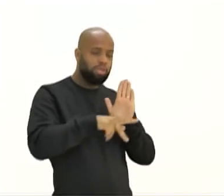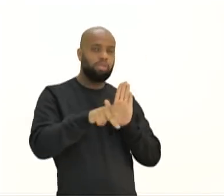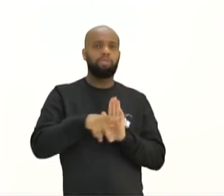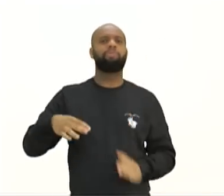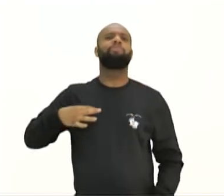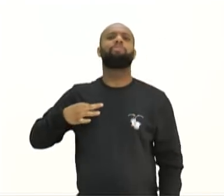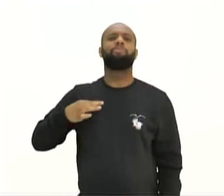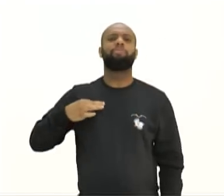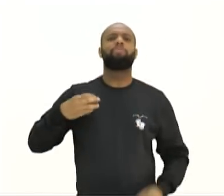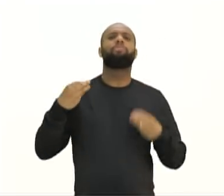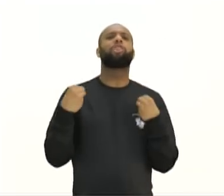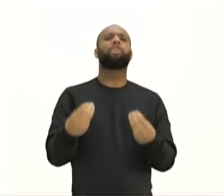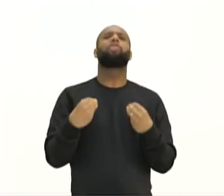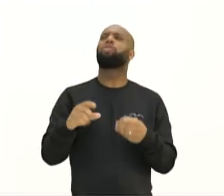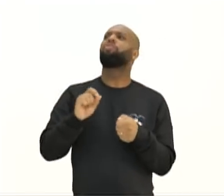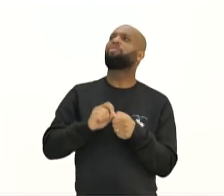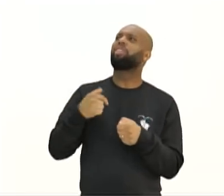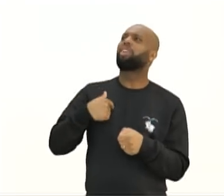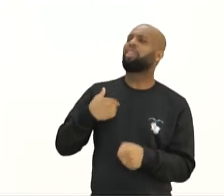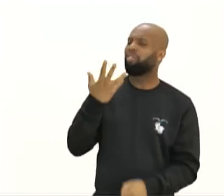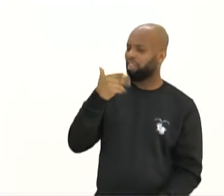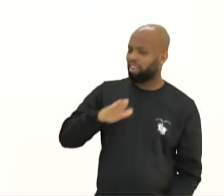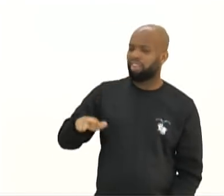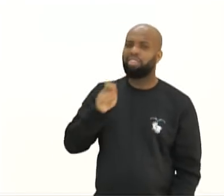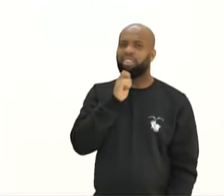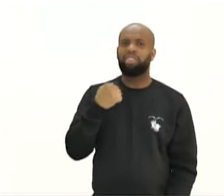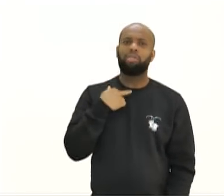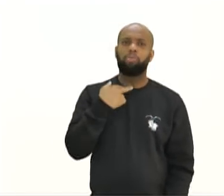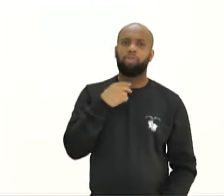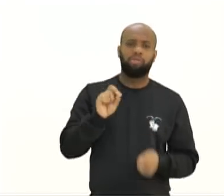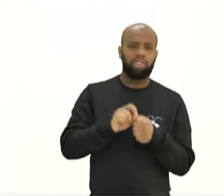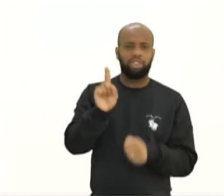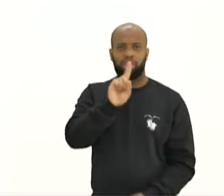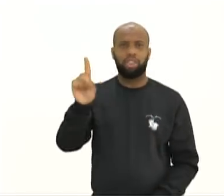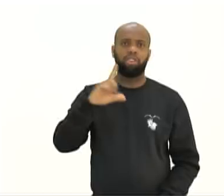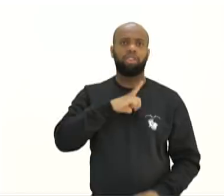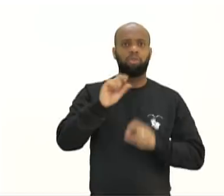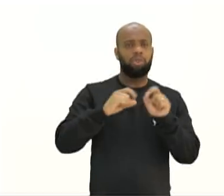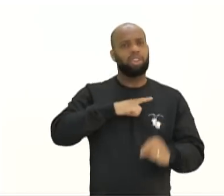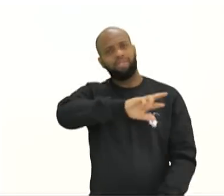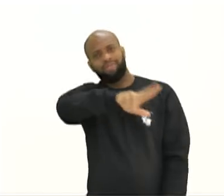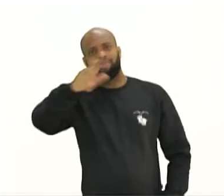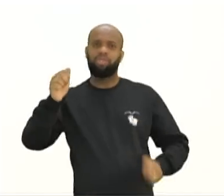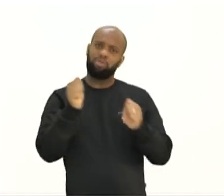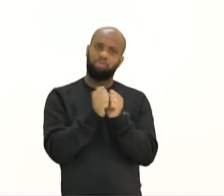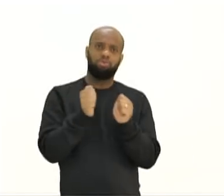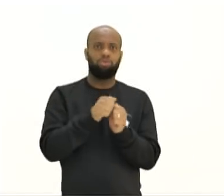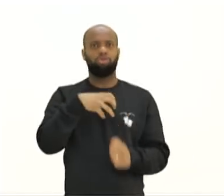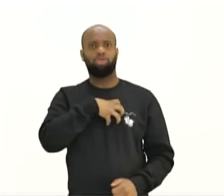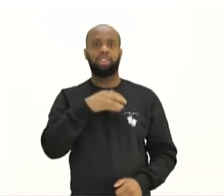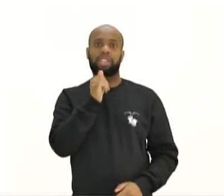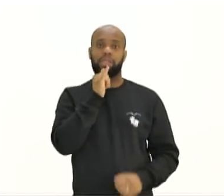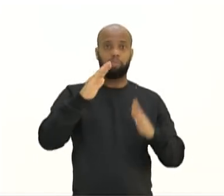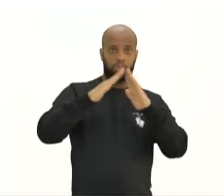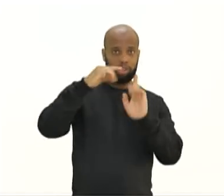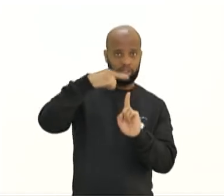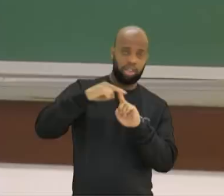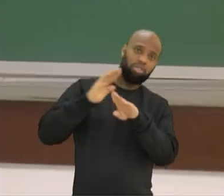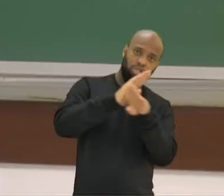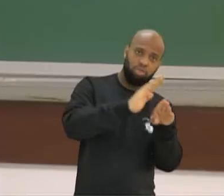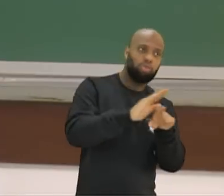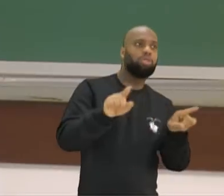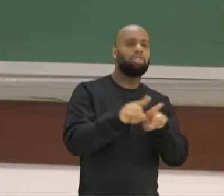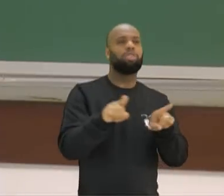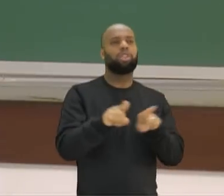como é que eu vou fazer isso, teacher? Eu sou pequeno, não posso fazer. Você tem várias maneiras. As igrejas geralmente